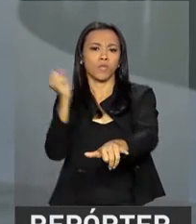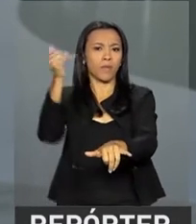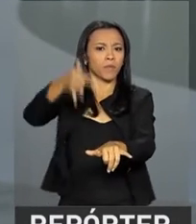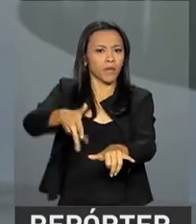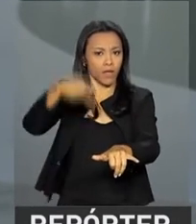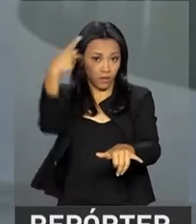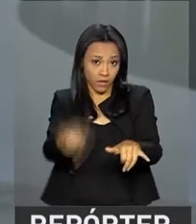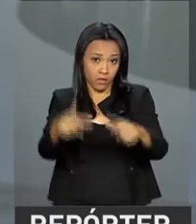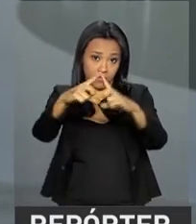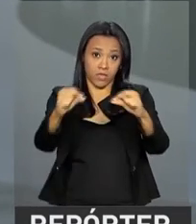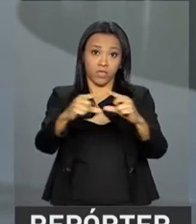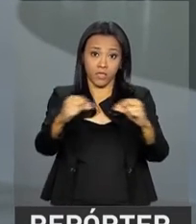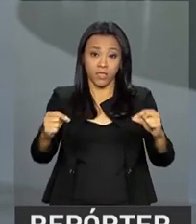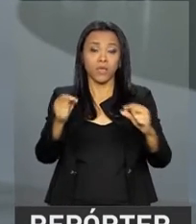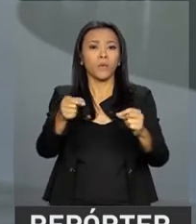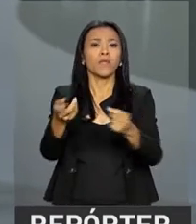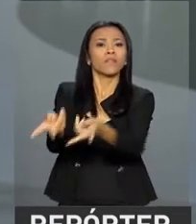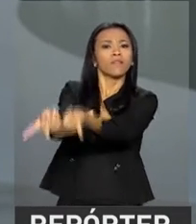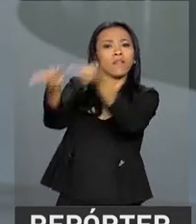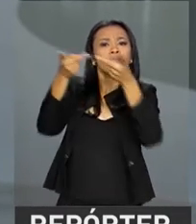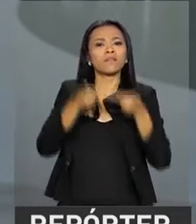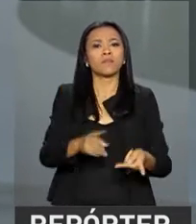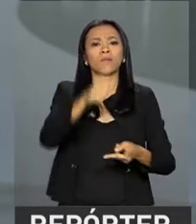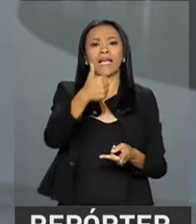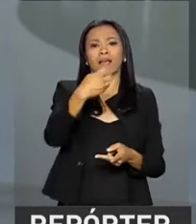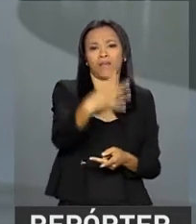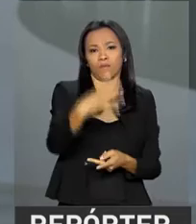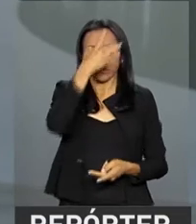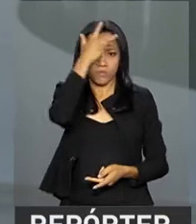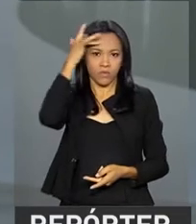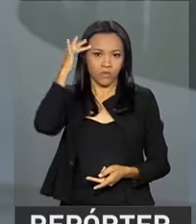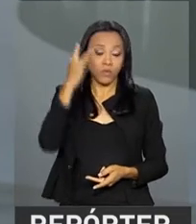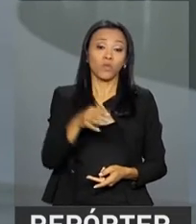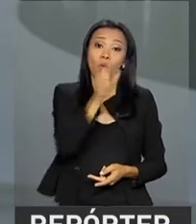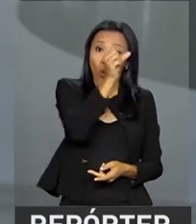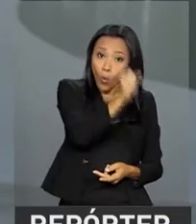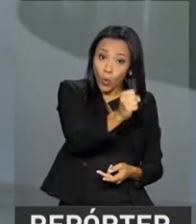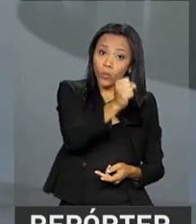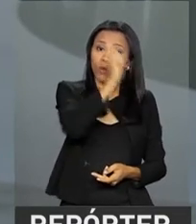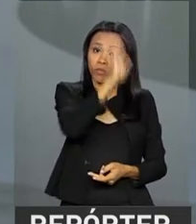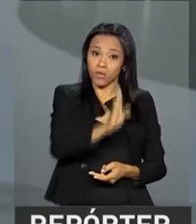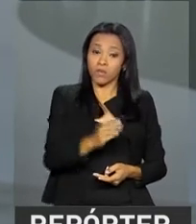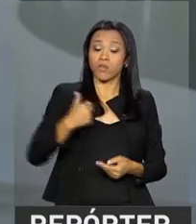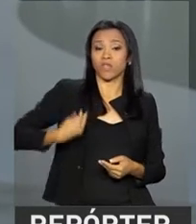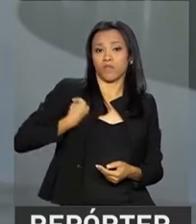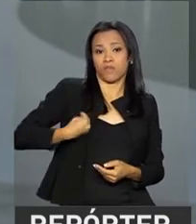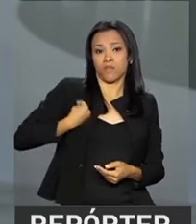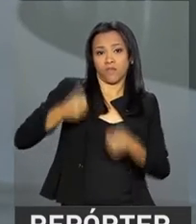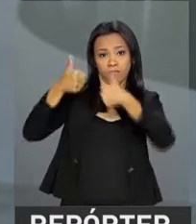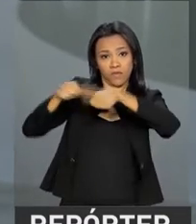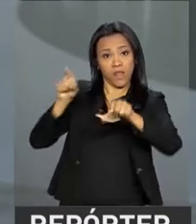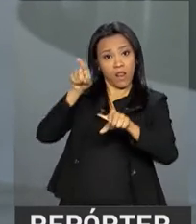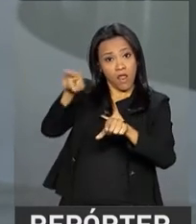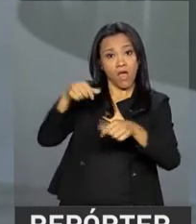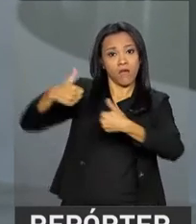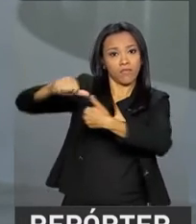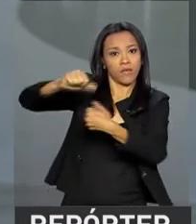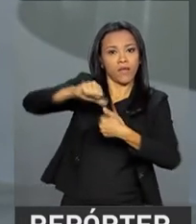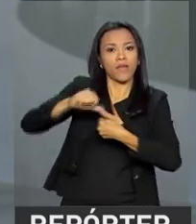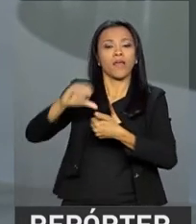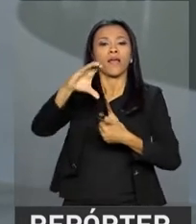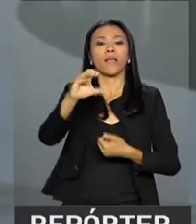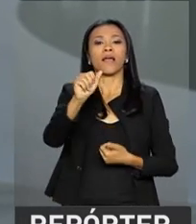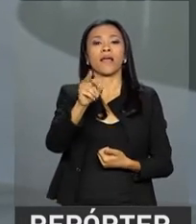base aérea aqui de Brasília, trazendo 14 pessoas, sendo 8 brasileiros que estavam isolados na ilha caribenha de